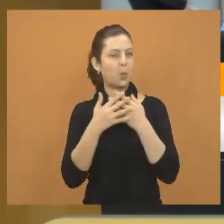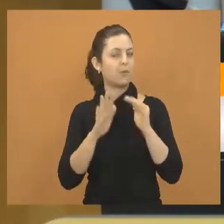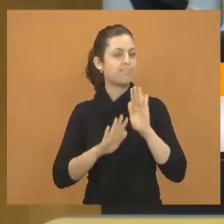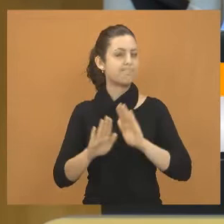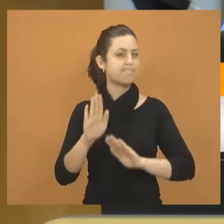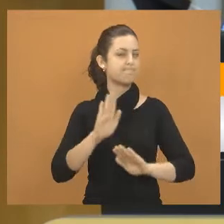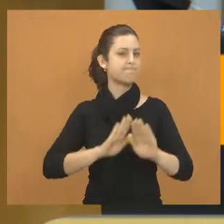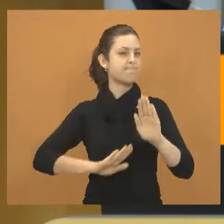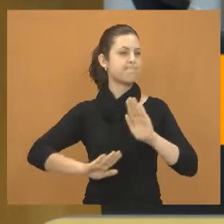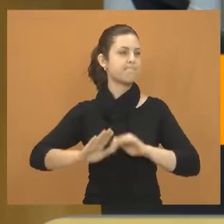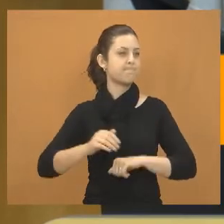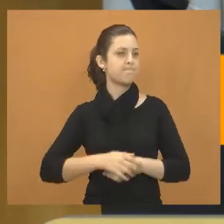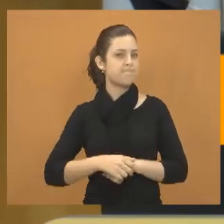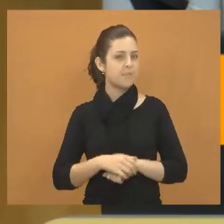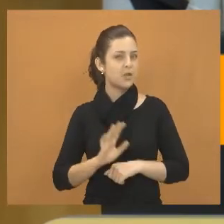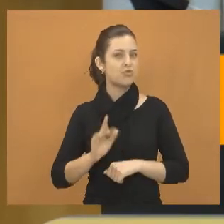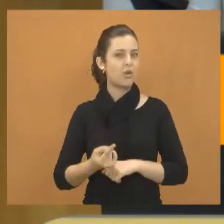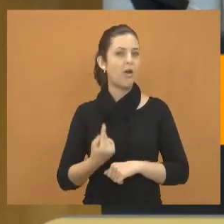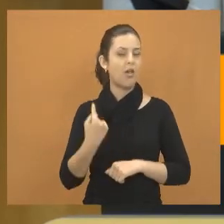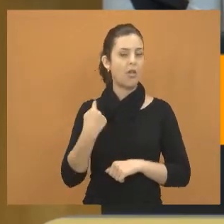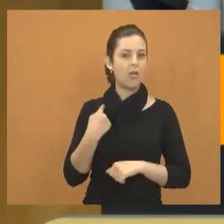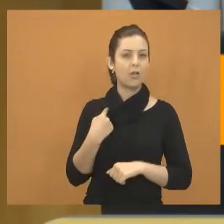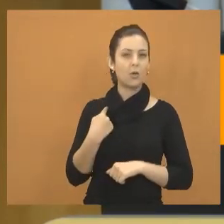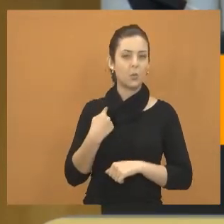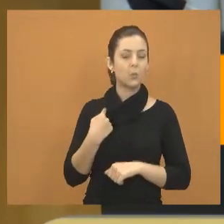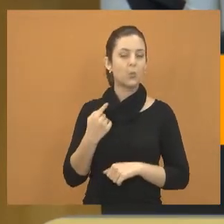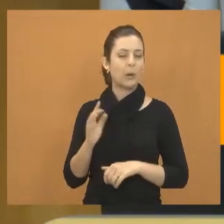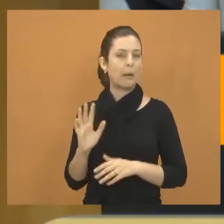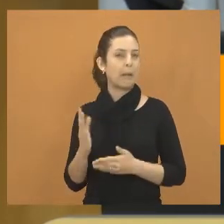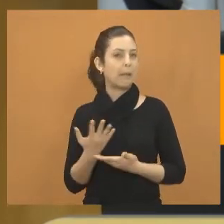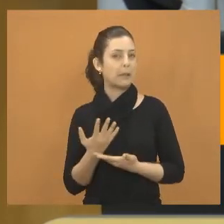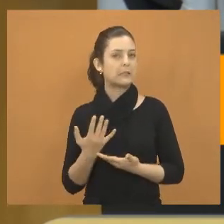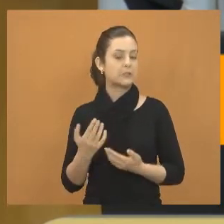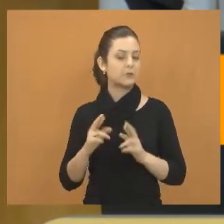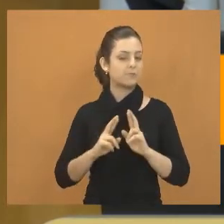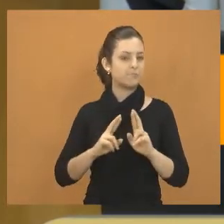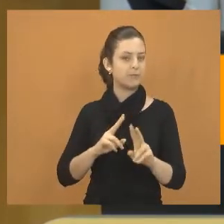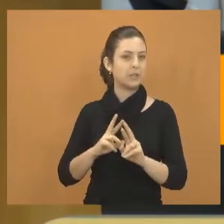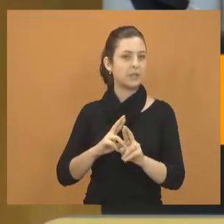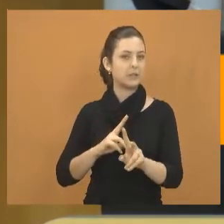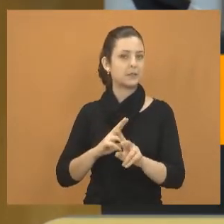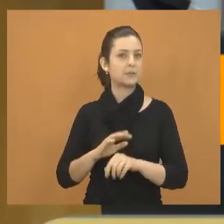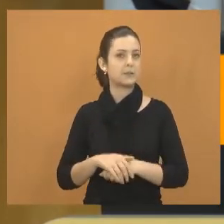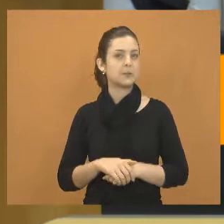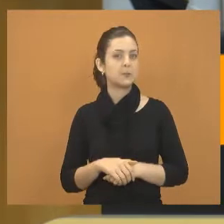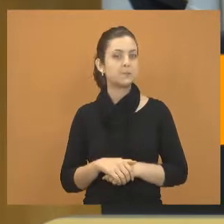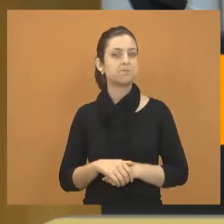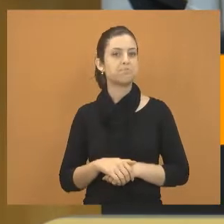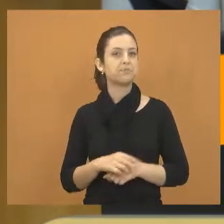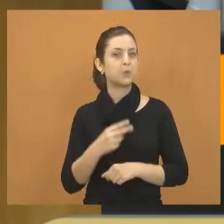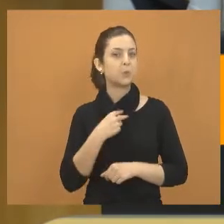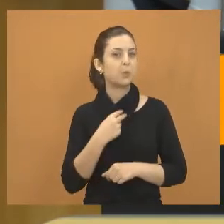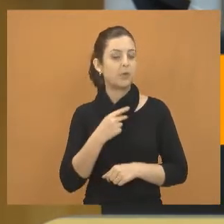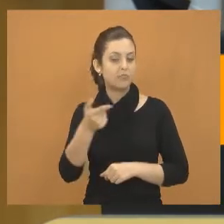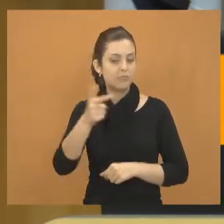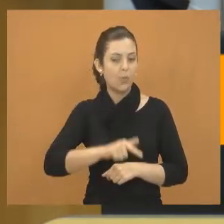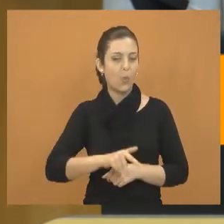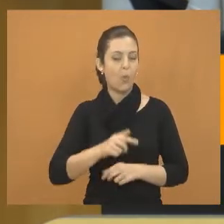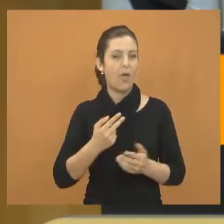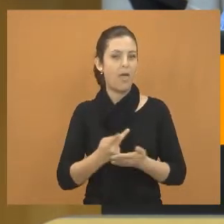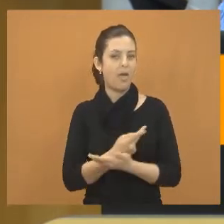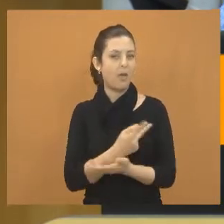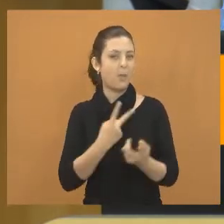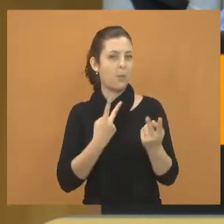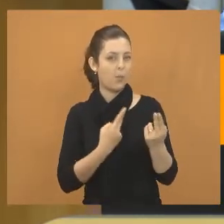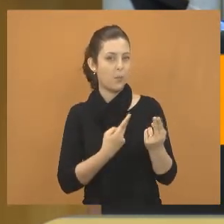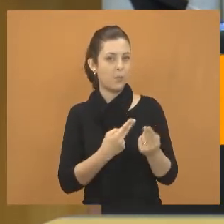cuidado muito grande por já ter estado numa situação diferente, e, às vezes, a gente não pode repetir os mesmos